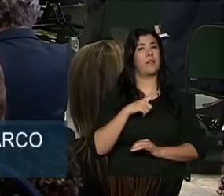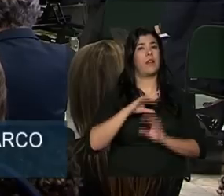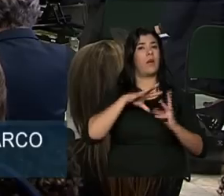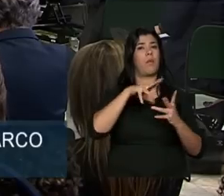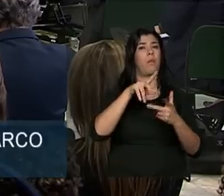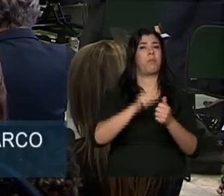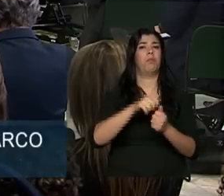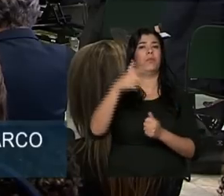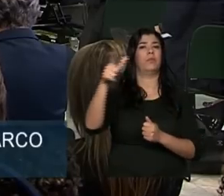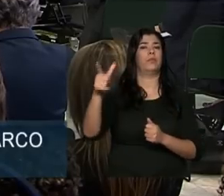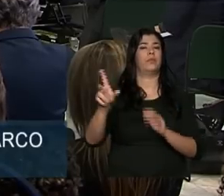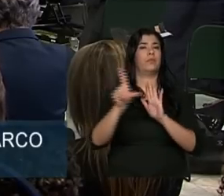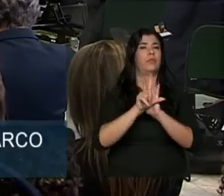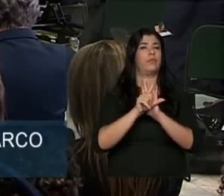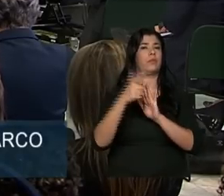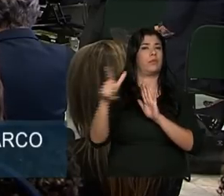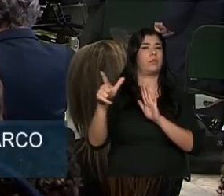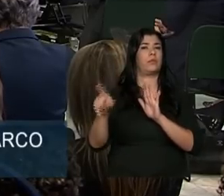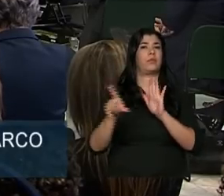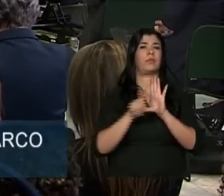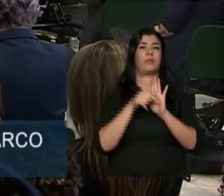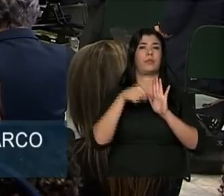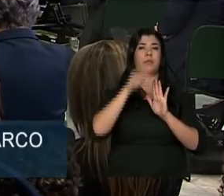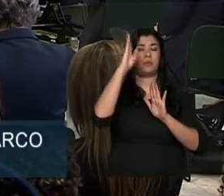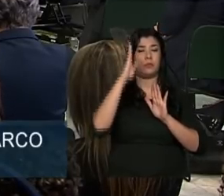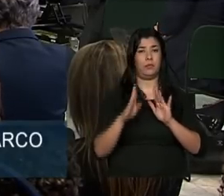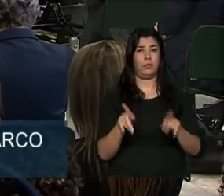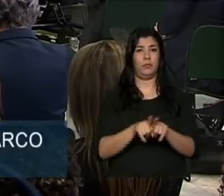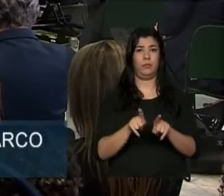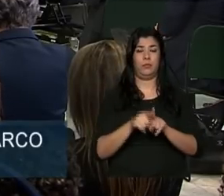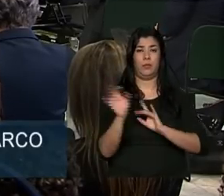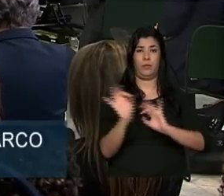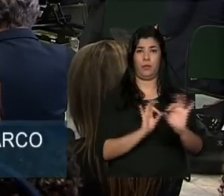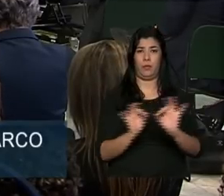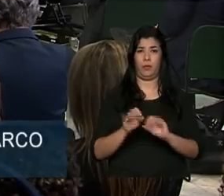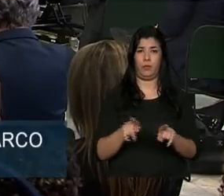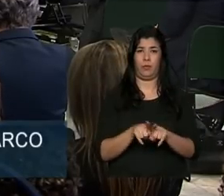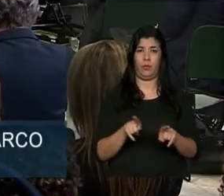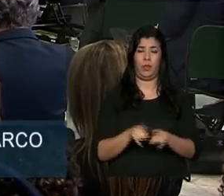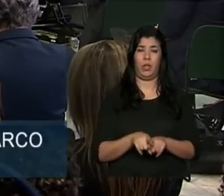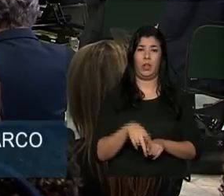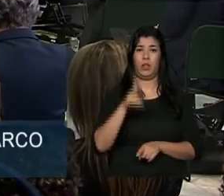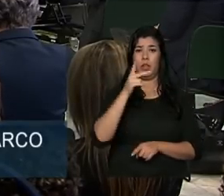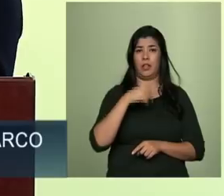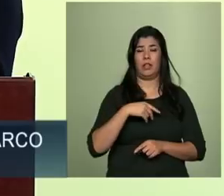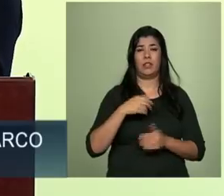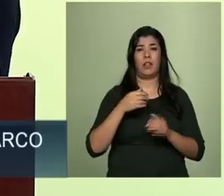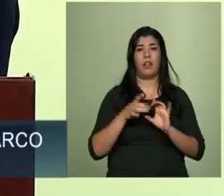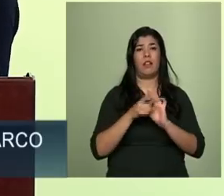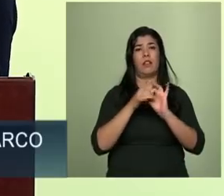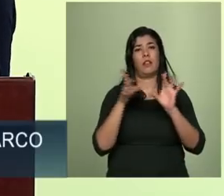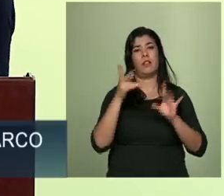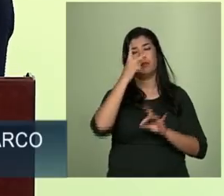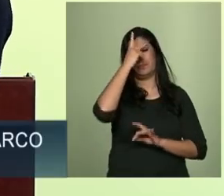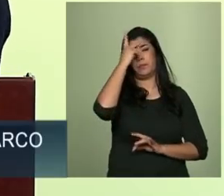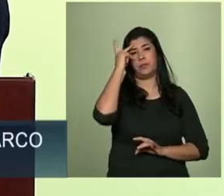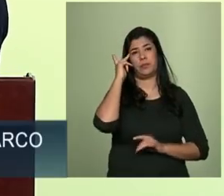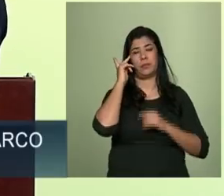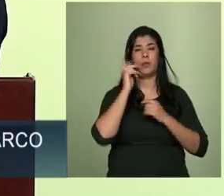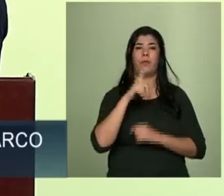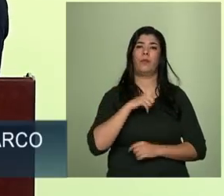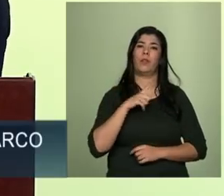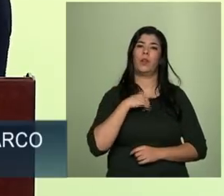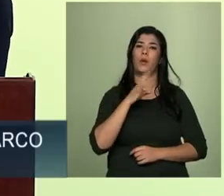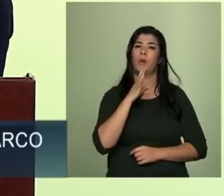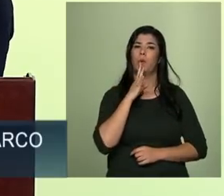lei como é que isso acontece no Brasil. Isenta de repartição o agricultor tradicional e suas cooperativas e faz o